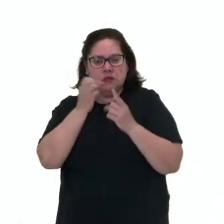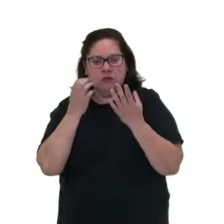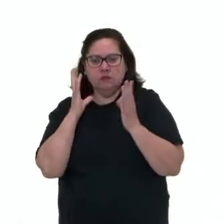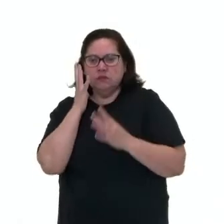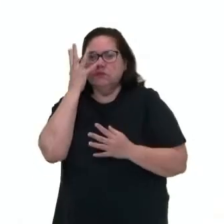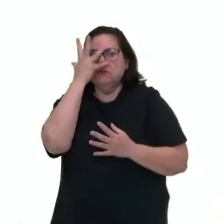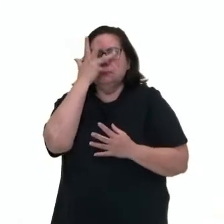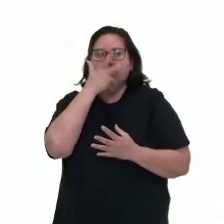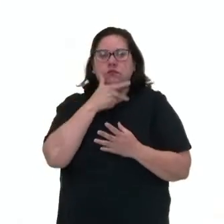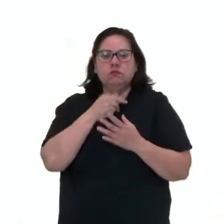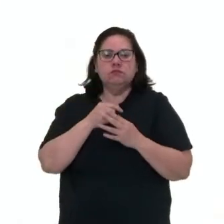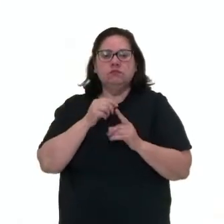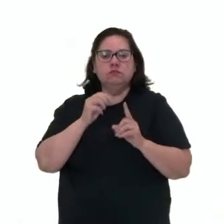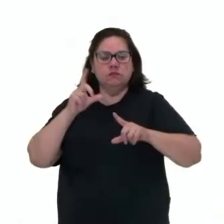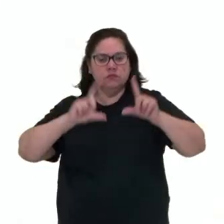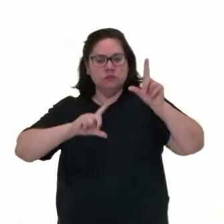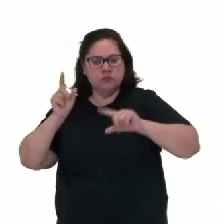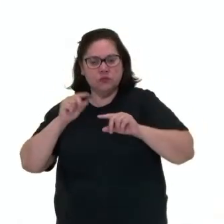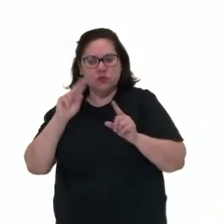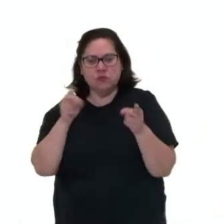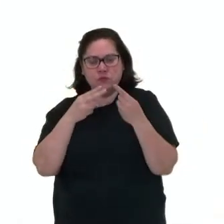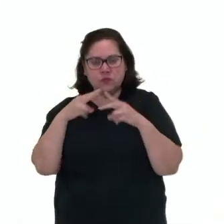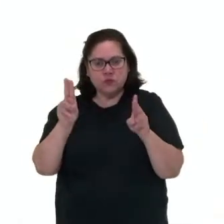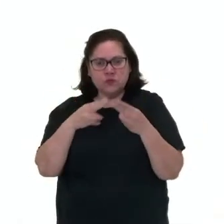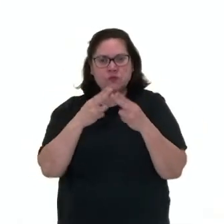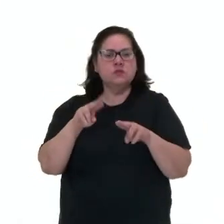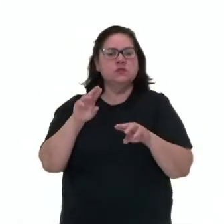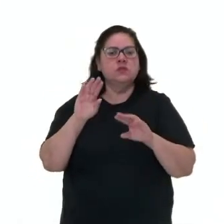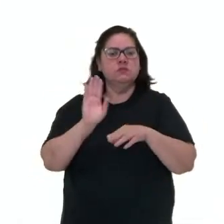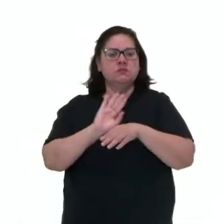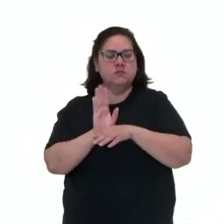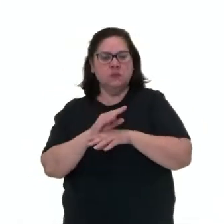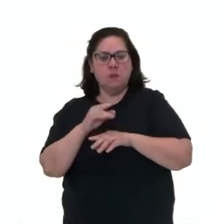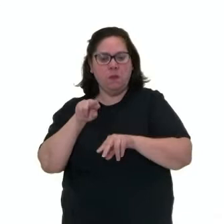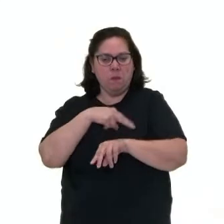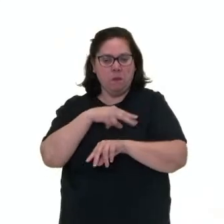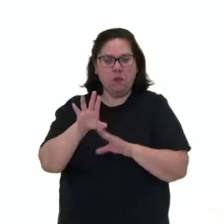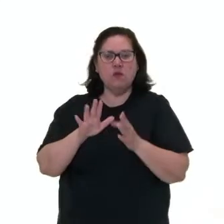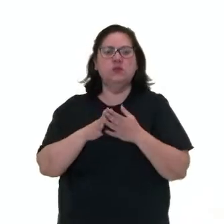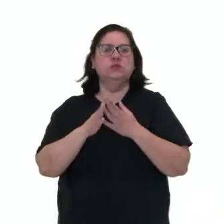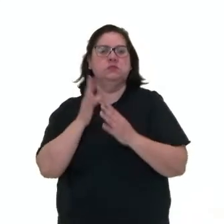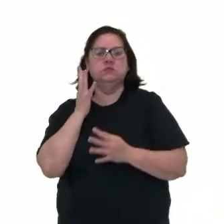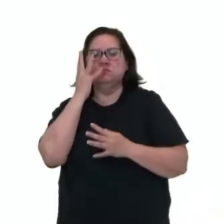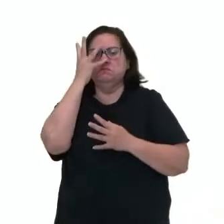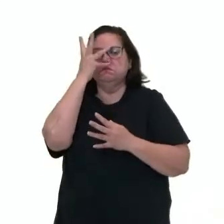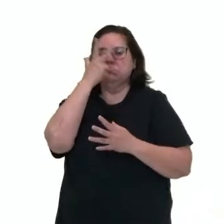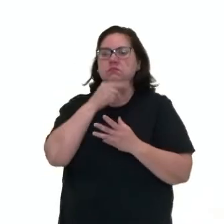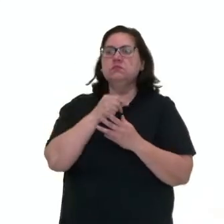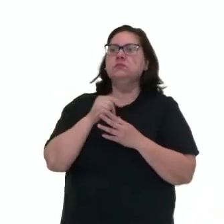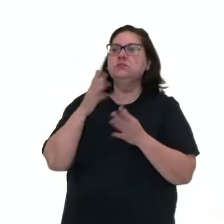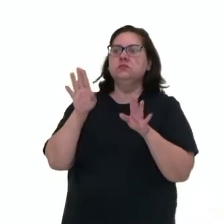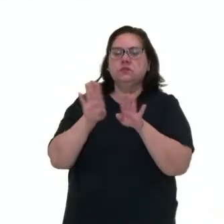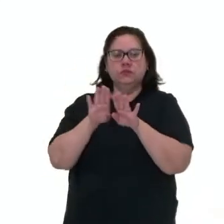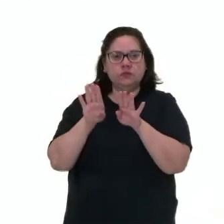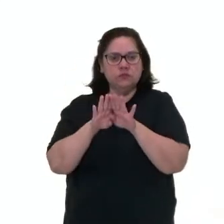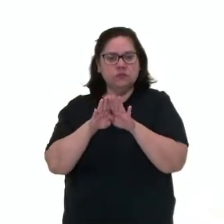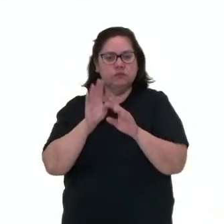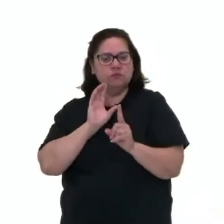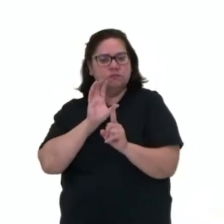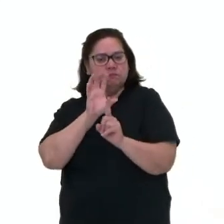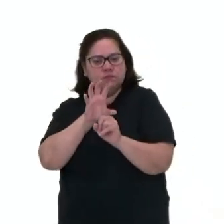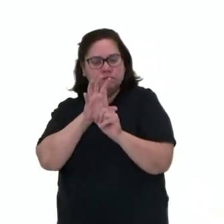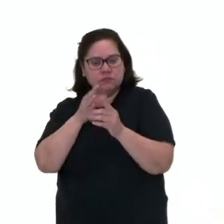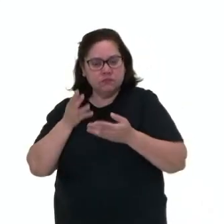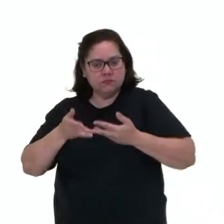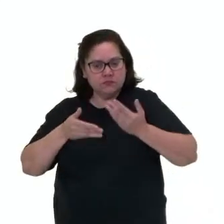A televisão, cinema, música, moda trazem um estereótipo associado à beleza. As redes sociais atualmente também têm grande influência na